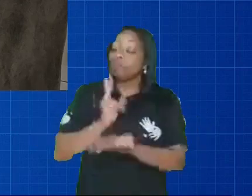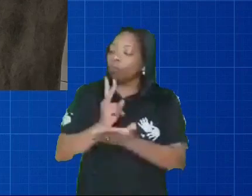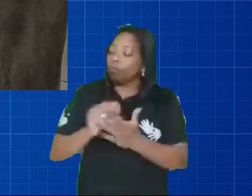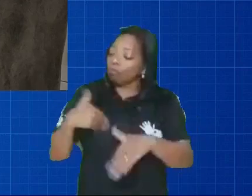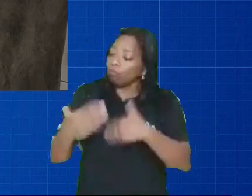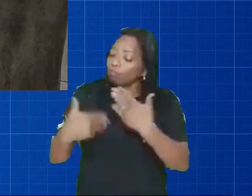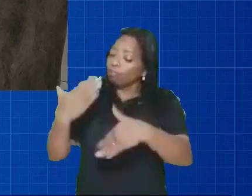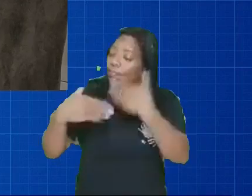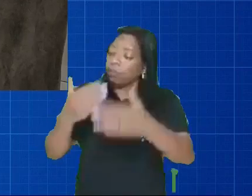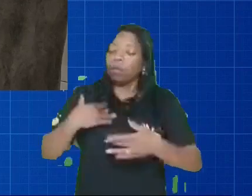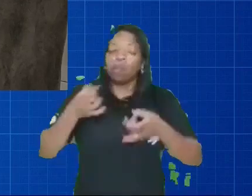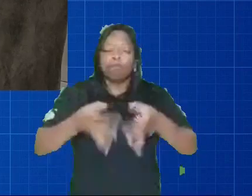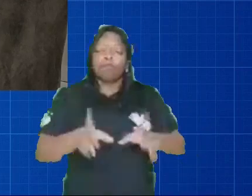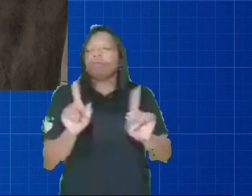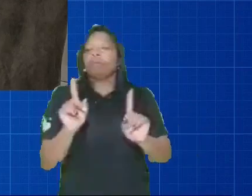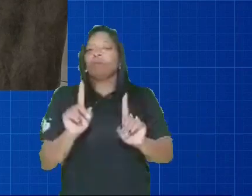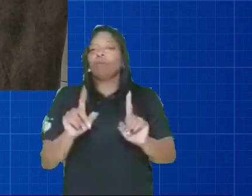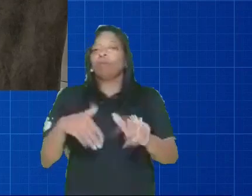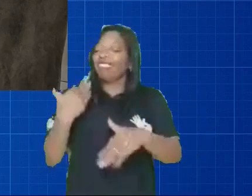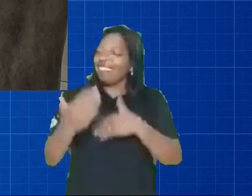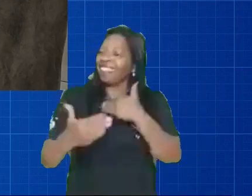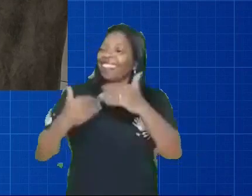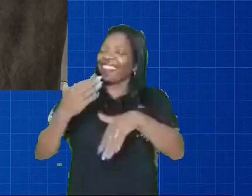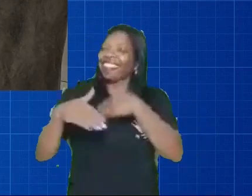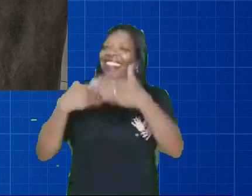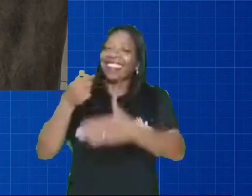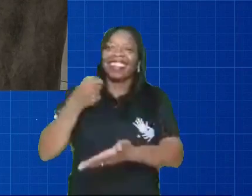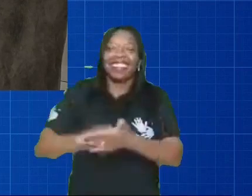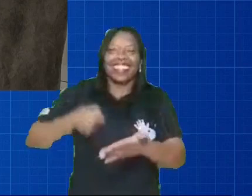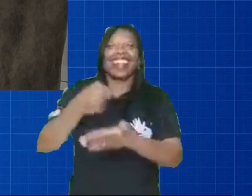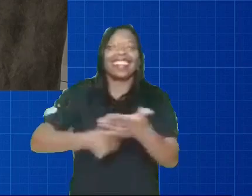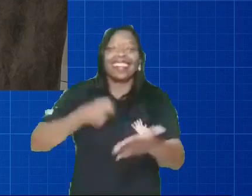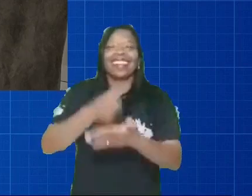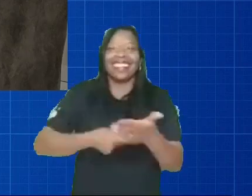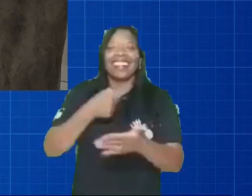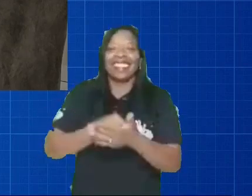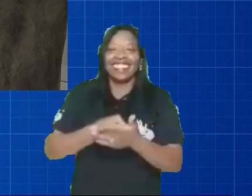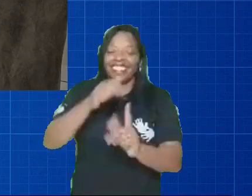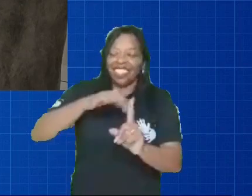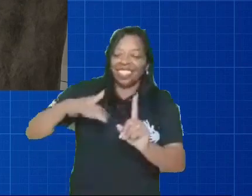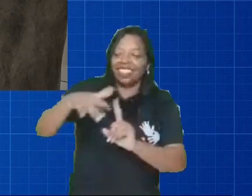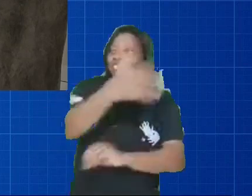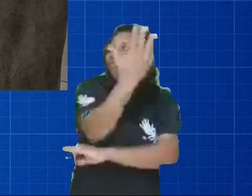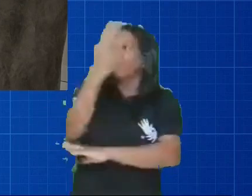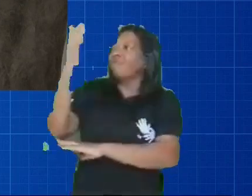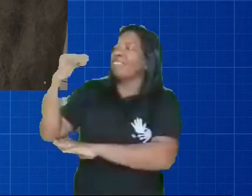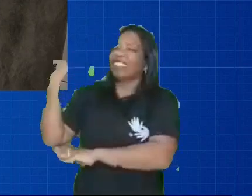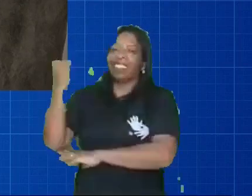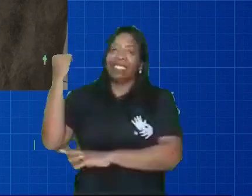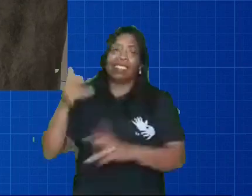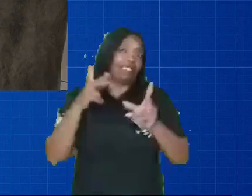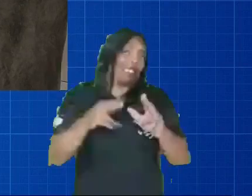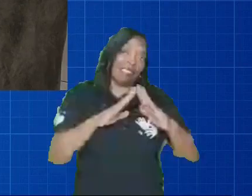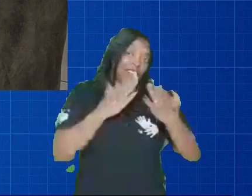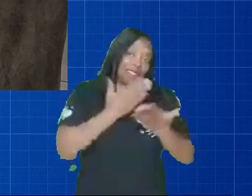está nessa área, que ainda nessa área vai ser sempre de valor ambiental, não adianta, né? E em casa a mesma coisa, leva para as crianças levam para os